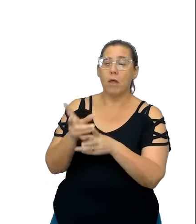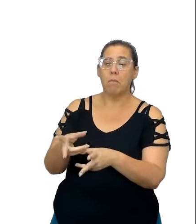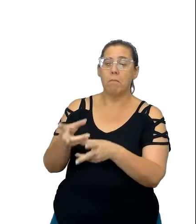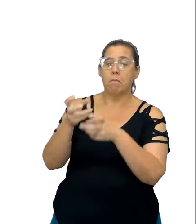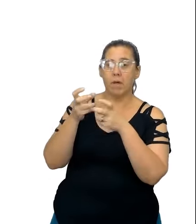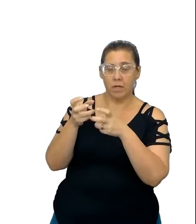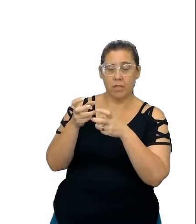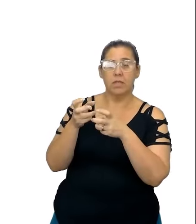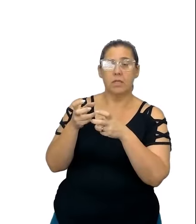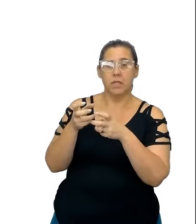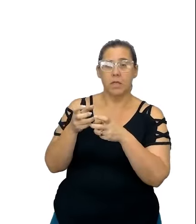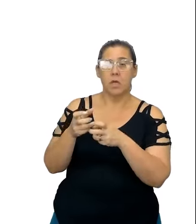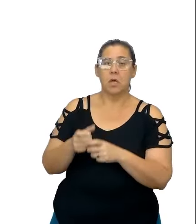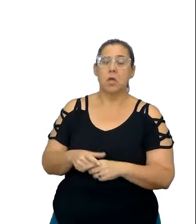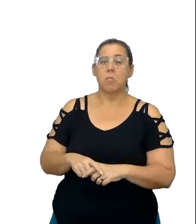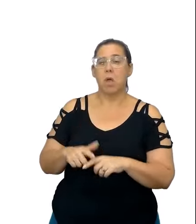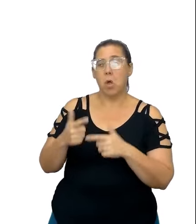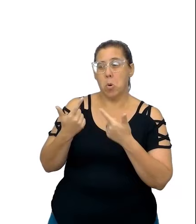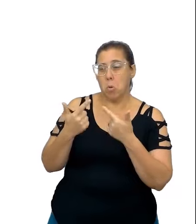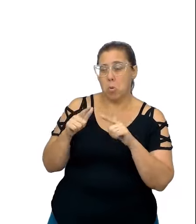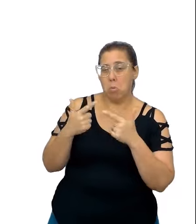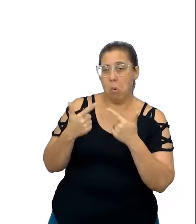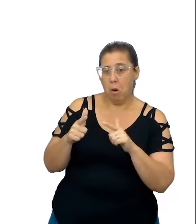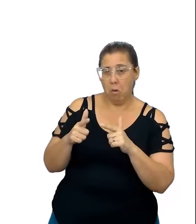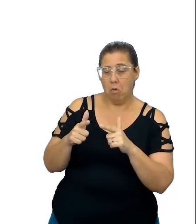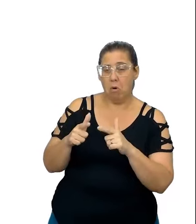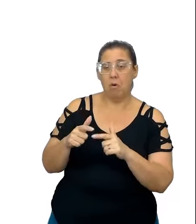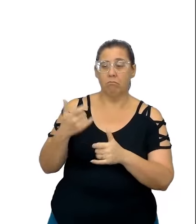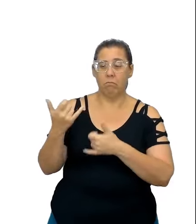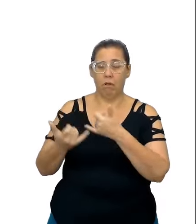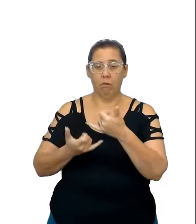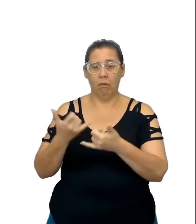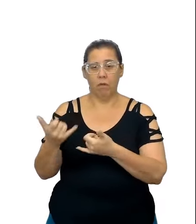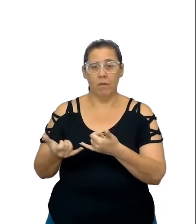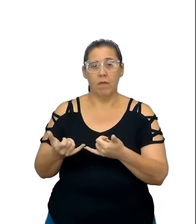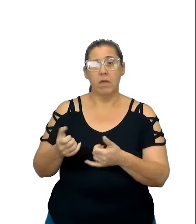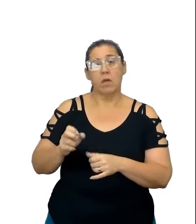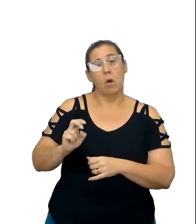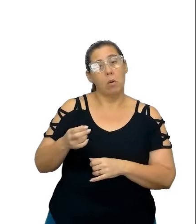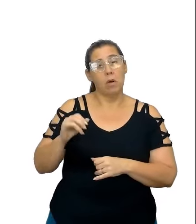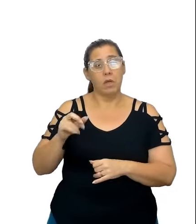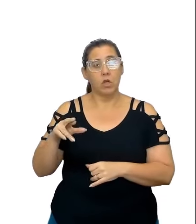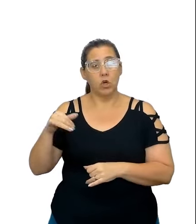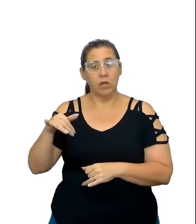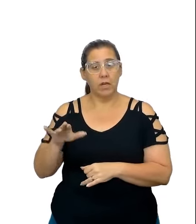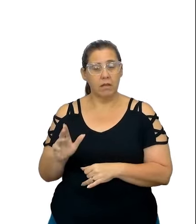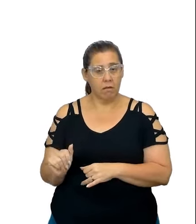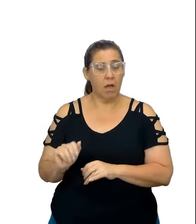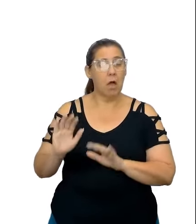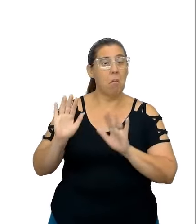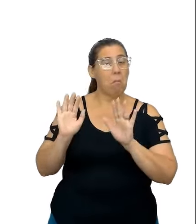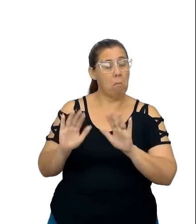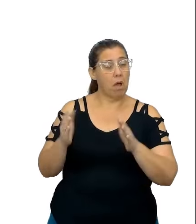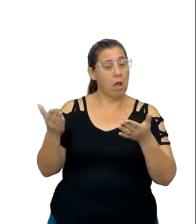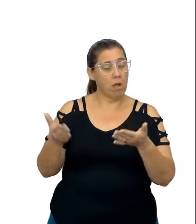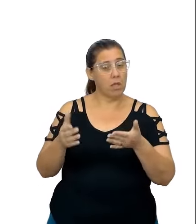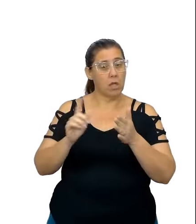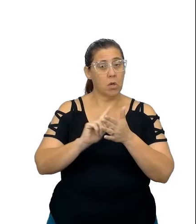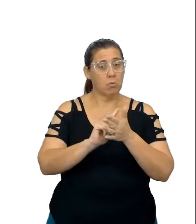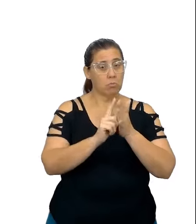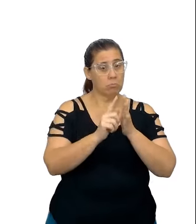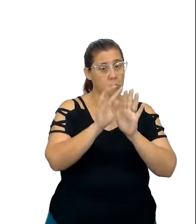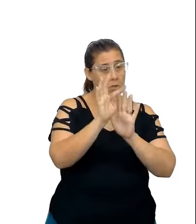ironia dentro de determinados textos, ela já vem sendo trabalhada durante muitos anos. Só que agora nós temos um